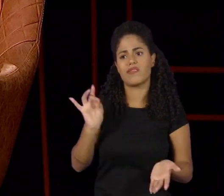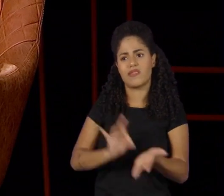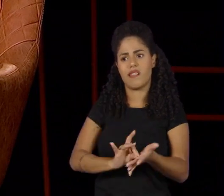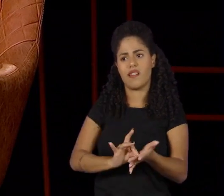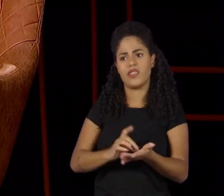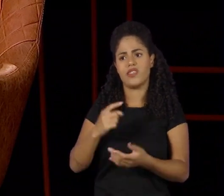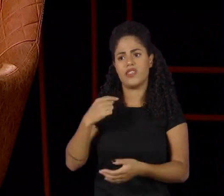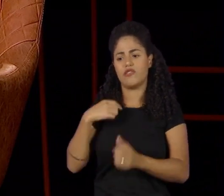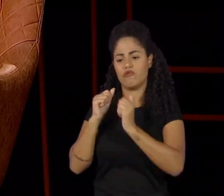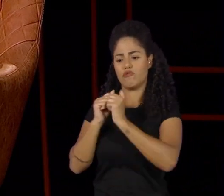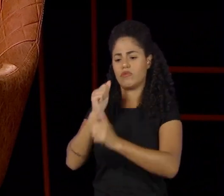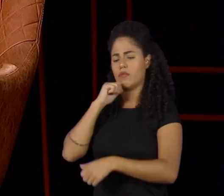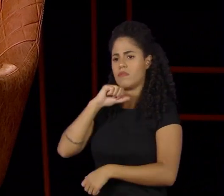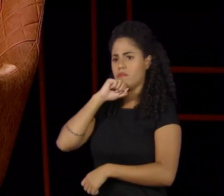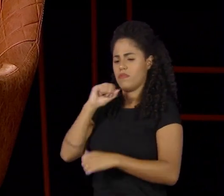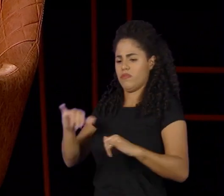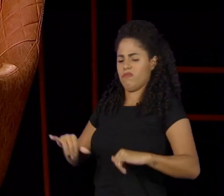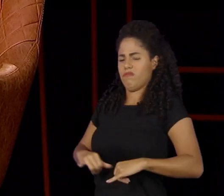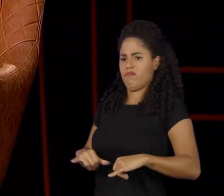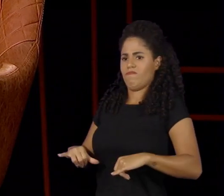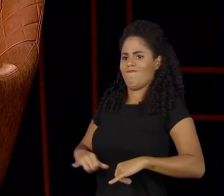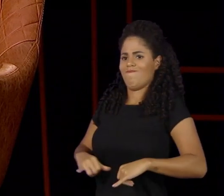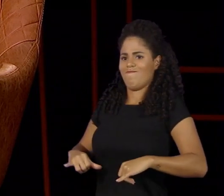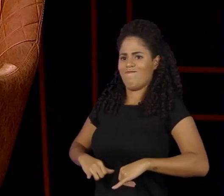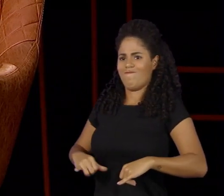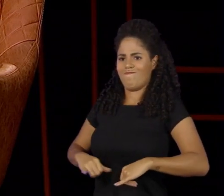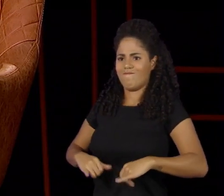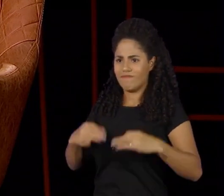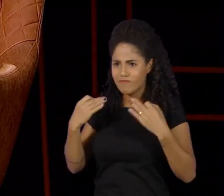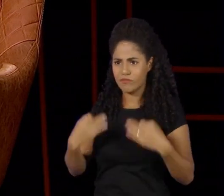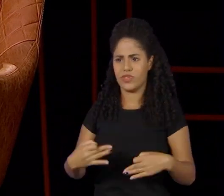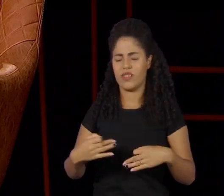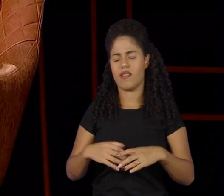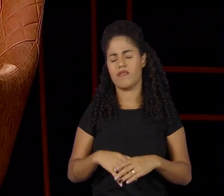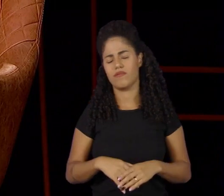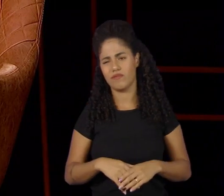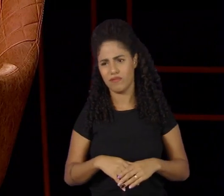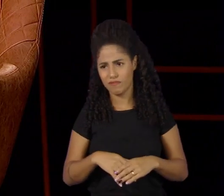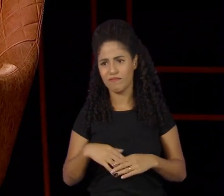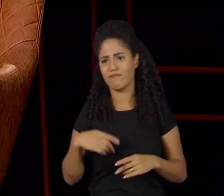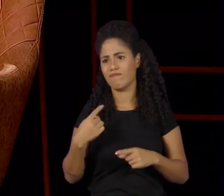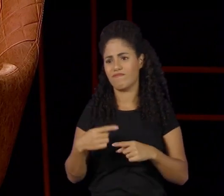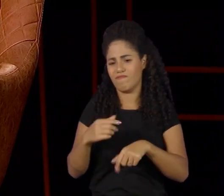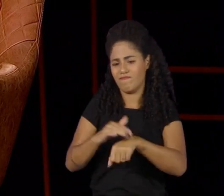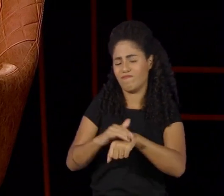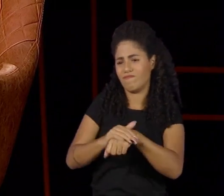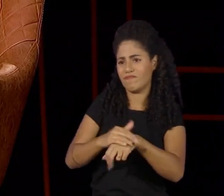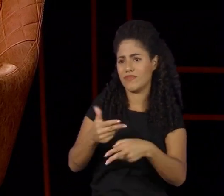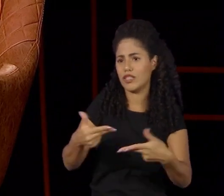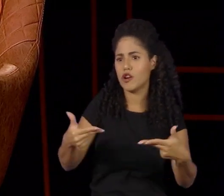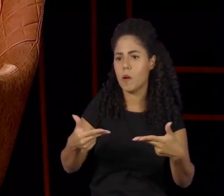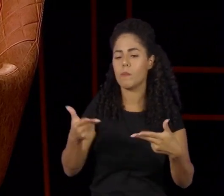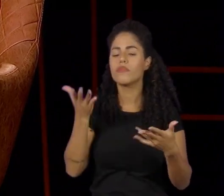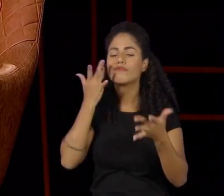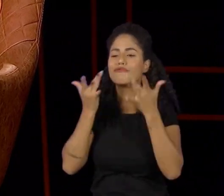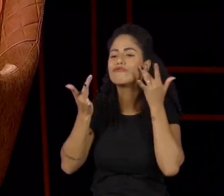minha mãe, o povo todo ficou sem muito chão, sem muito o que fazer. Mas fazia-se teatro, mal e